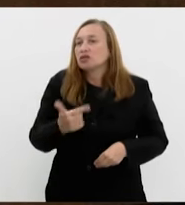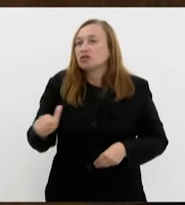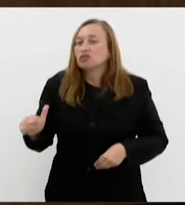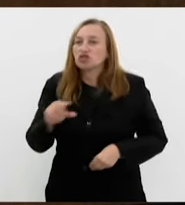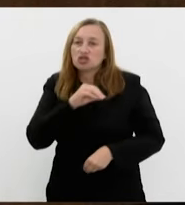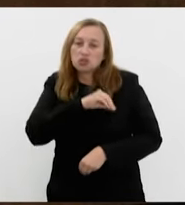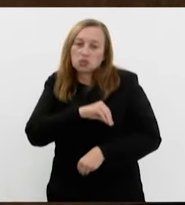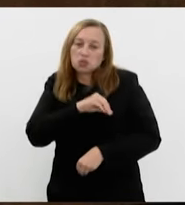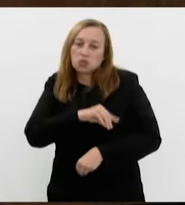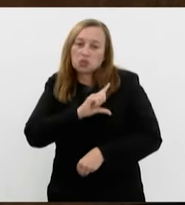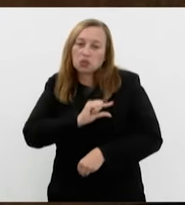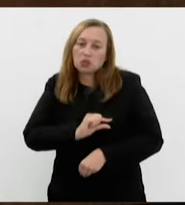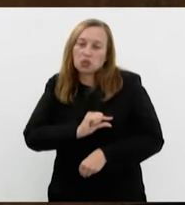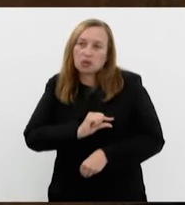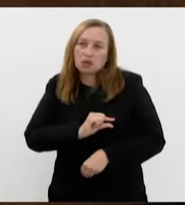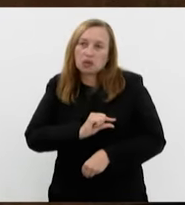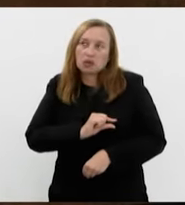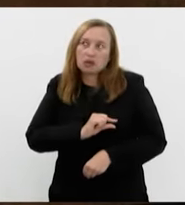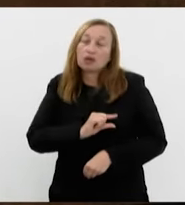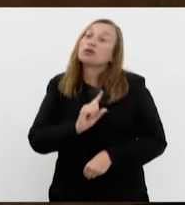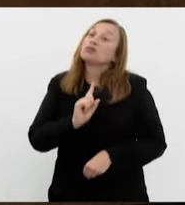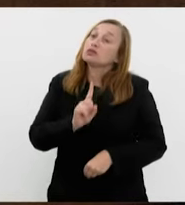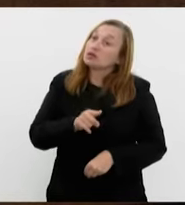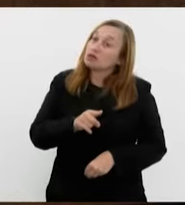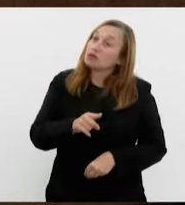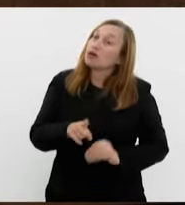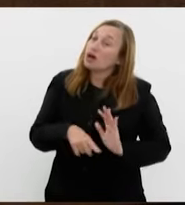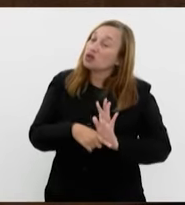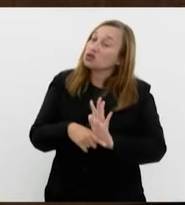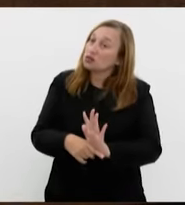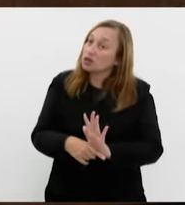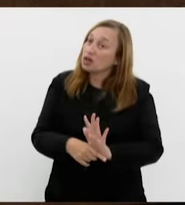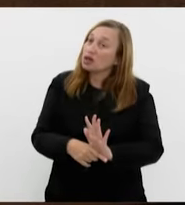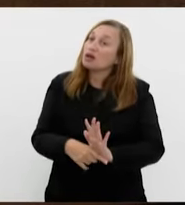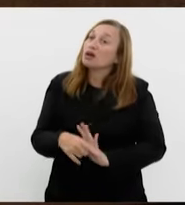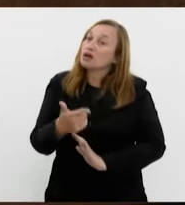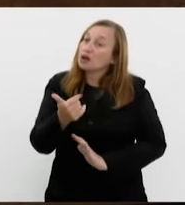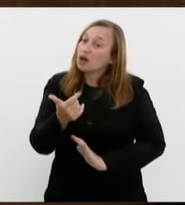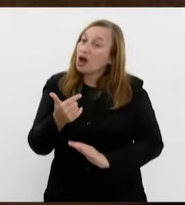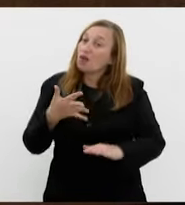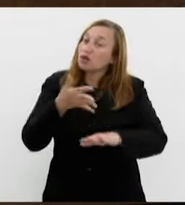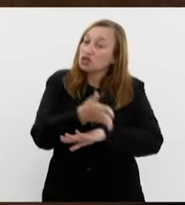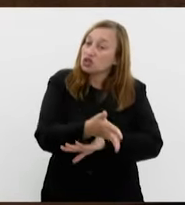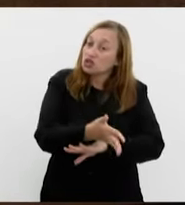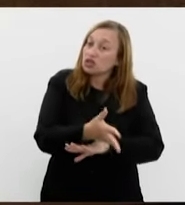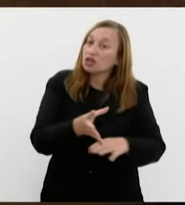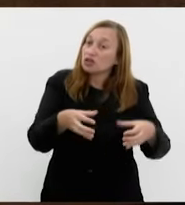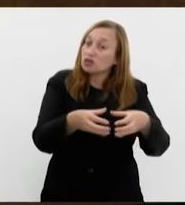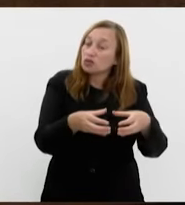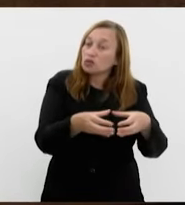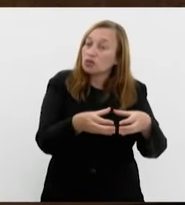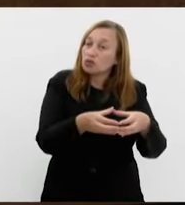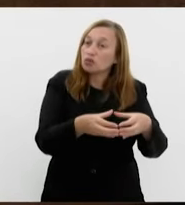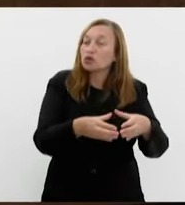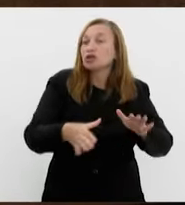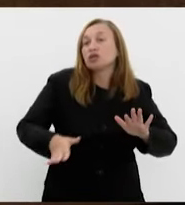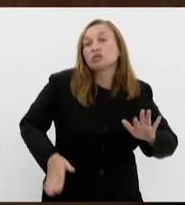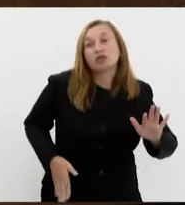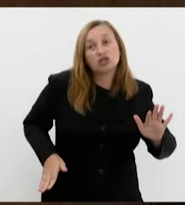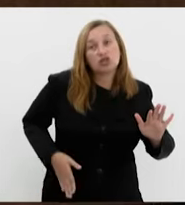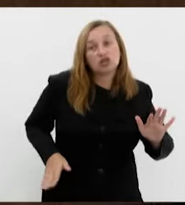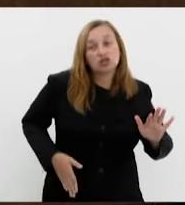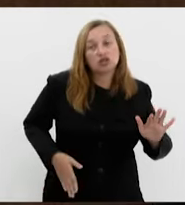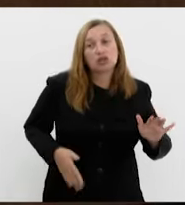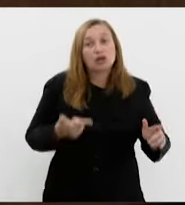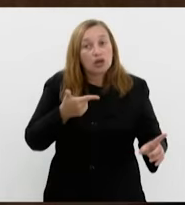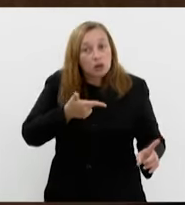renda. Isso é facilitar que a arma legalmente chegue nas mãos das quadrilhas que